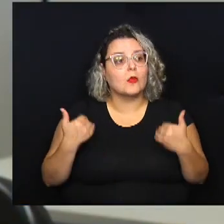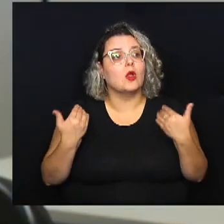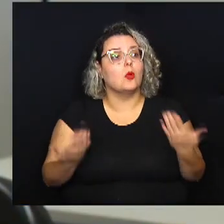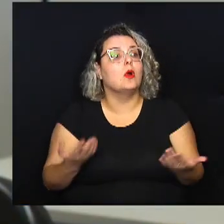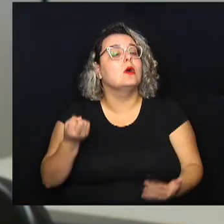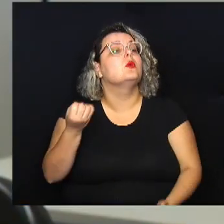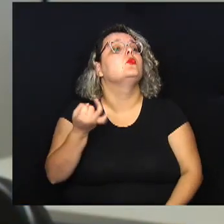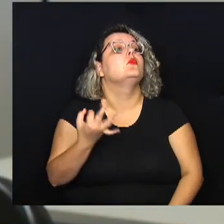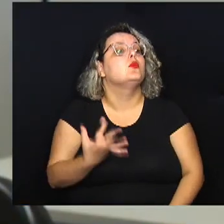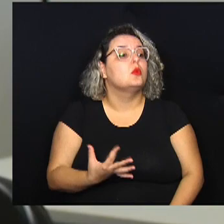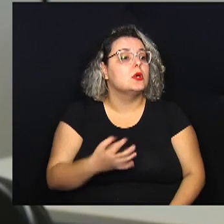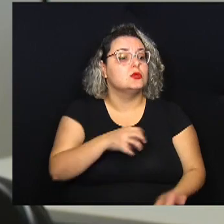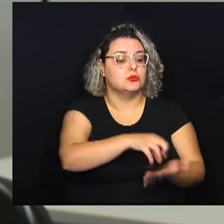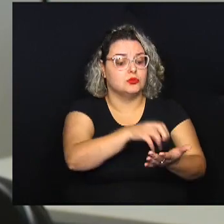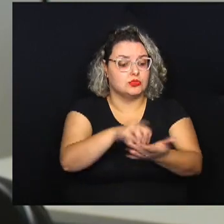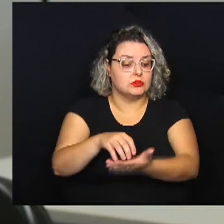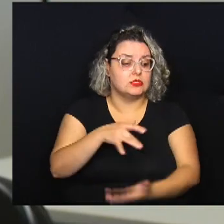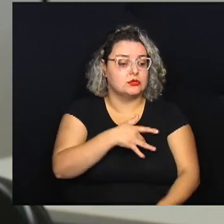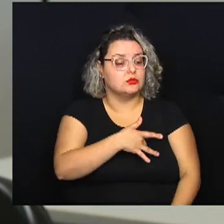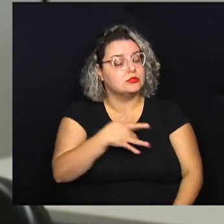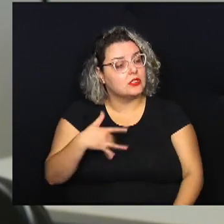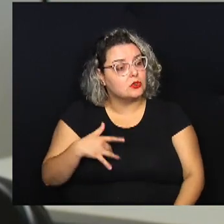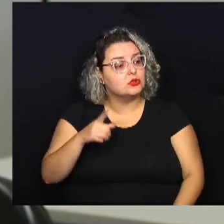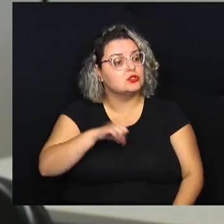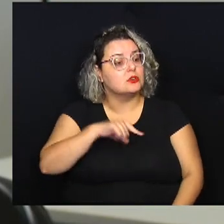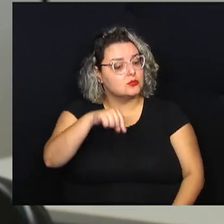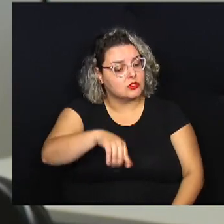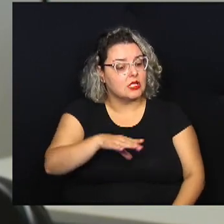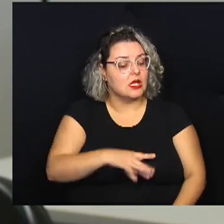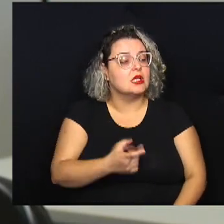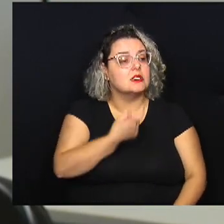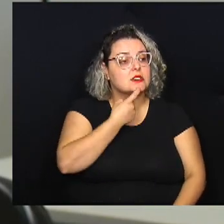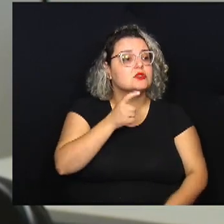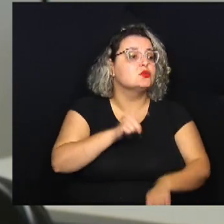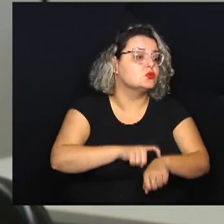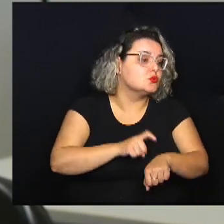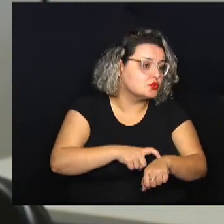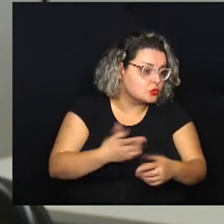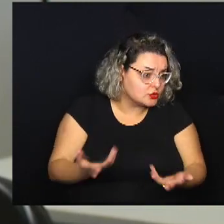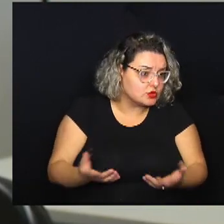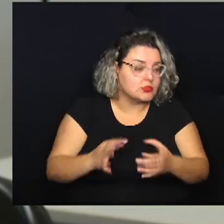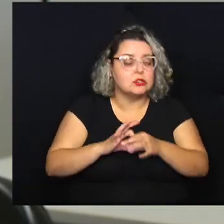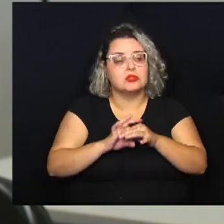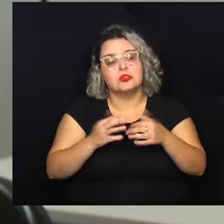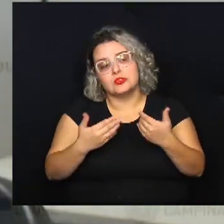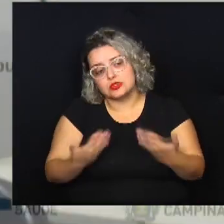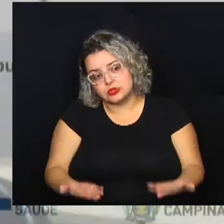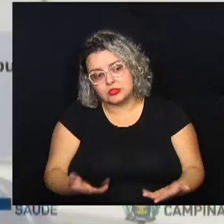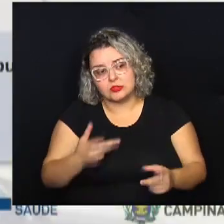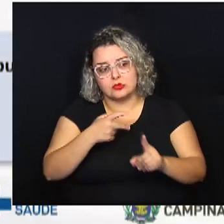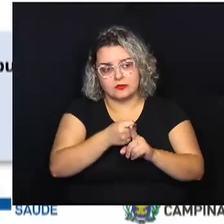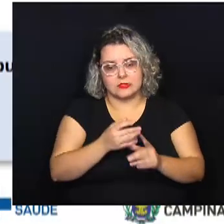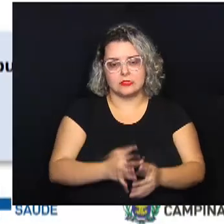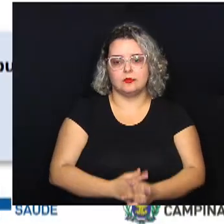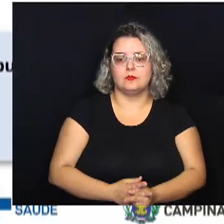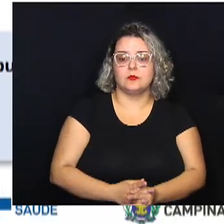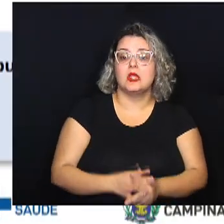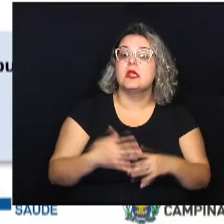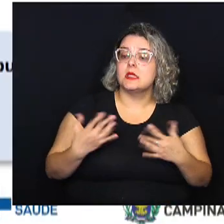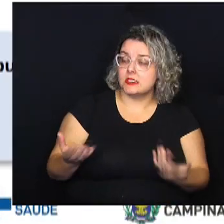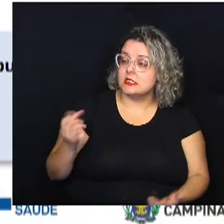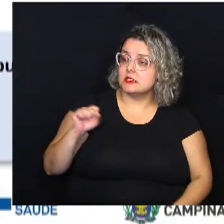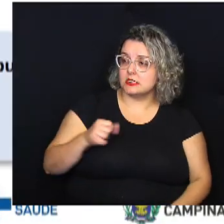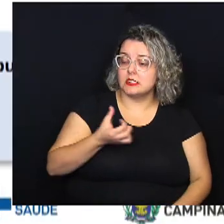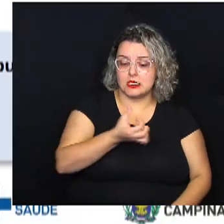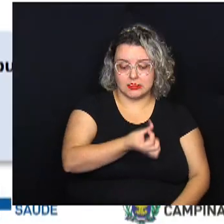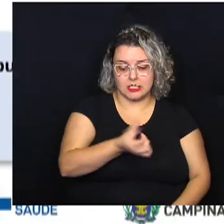quantos centros de saúde nós temos aqui em Campinas e os horários de disponibilização da vacinação. Sim, temos